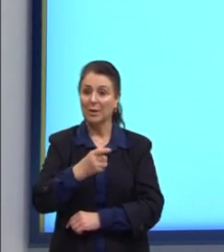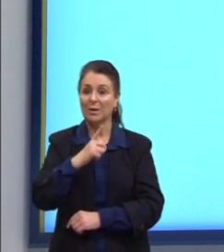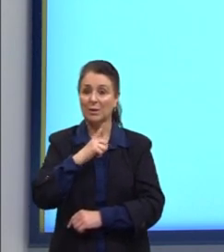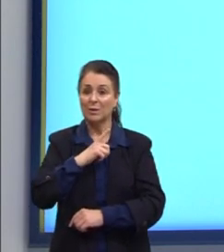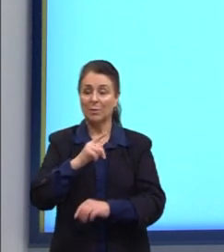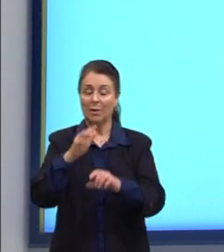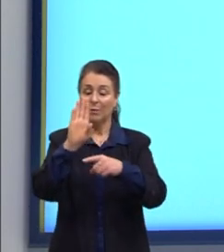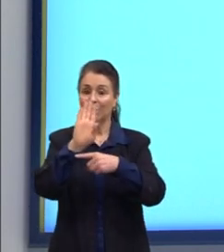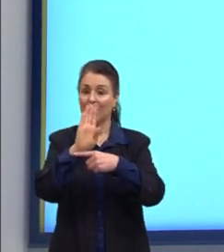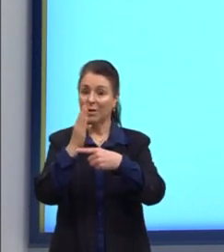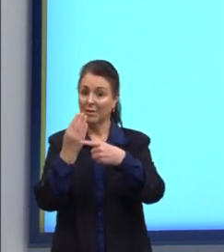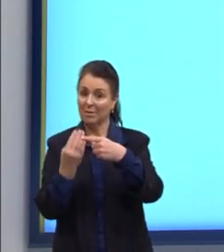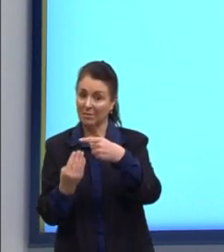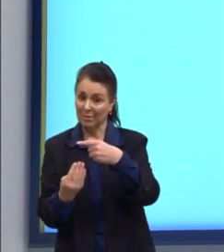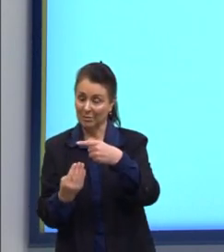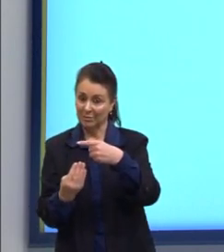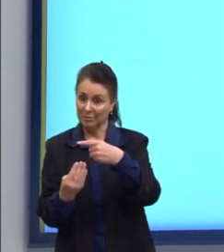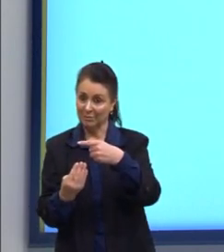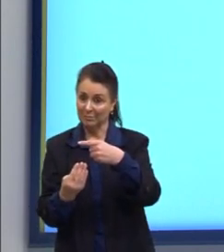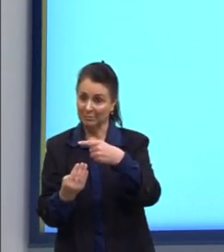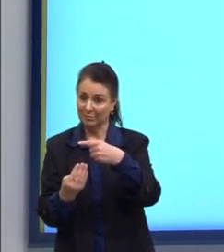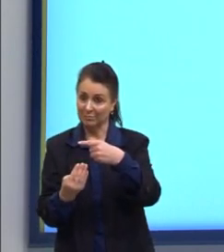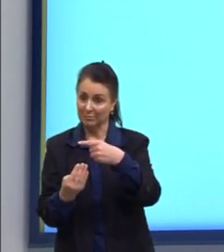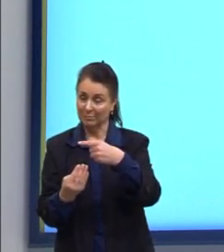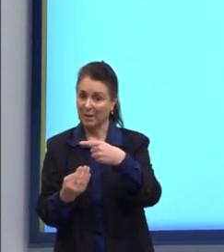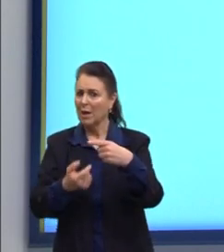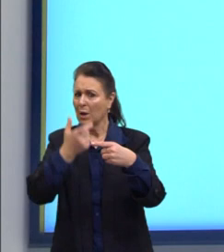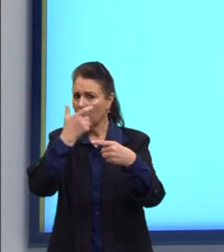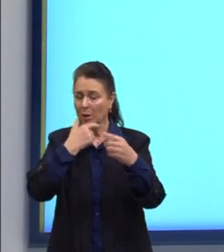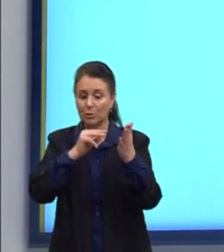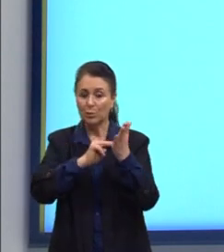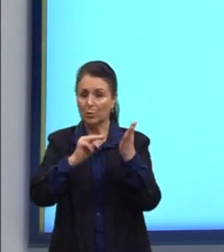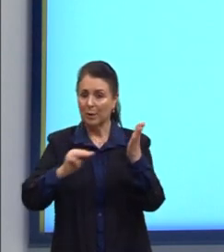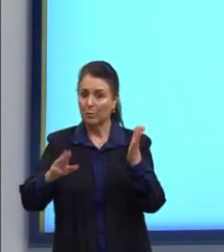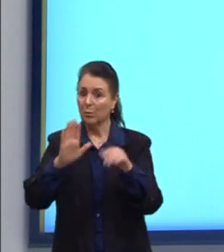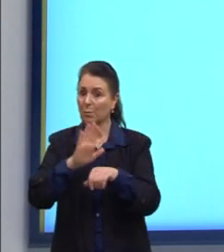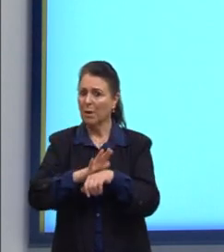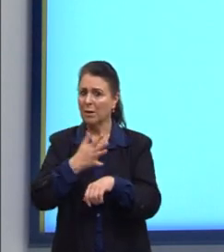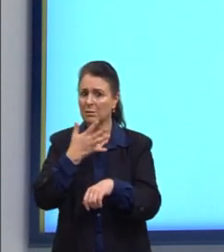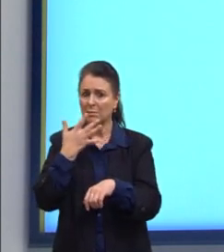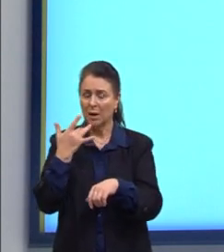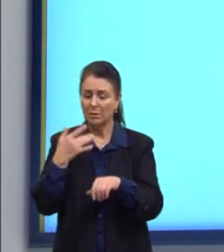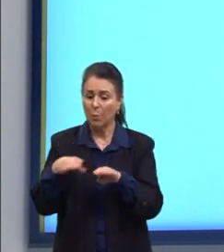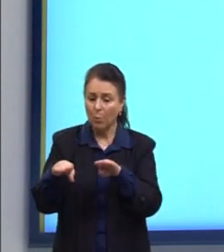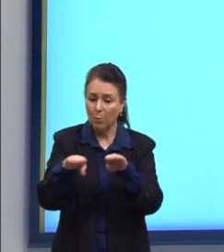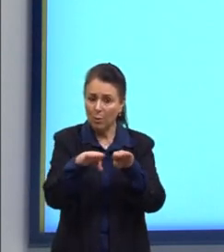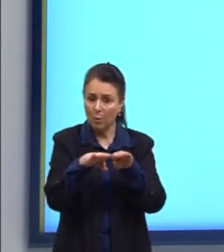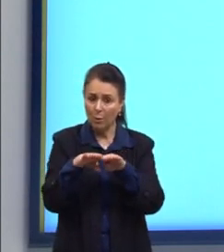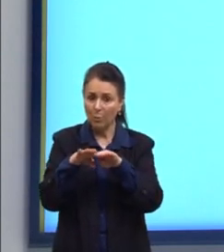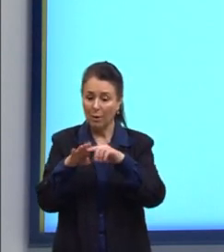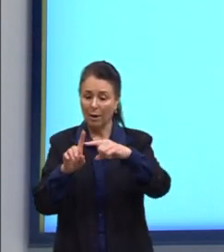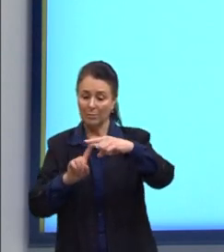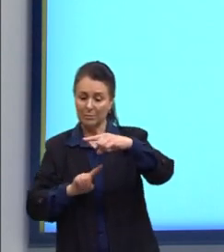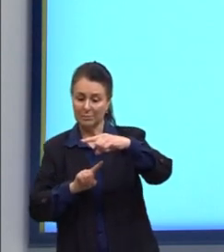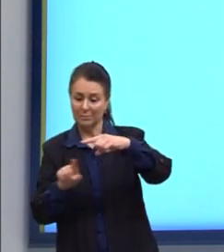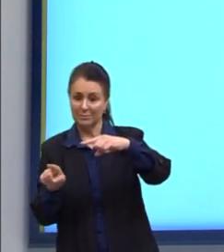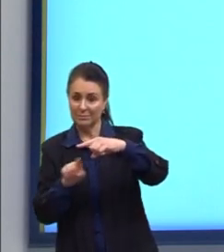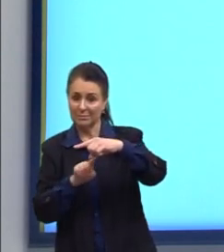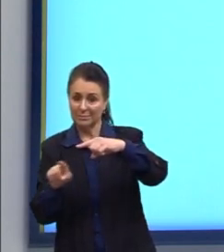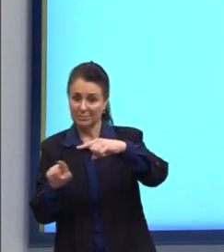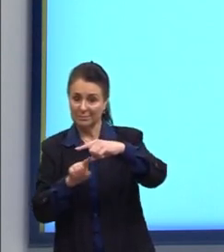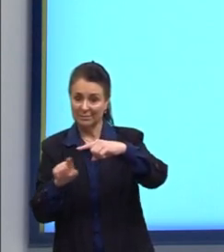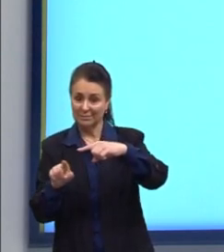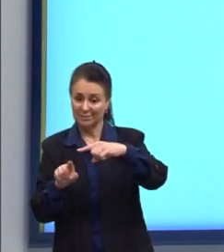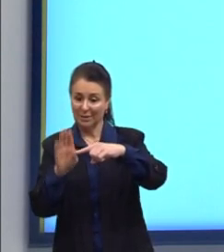tínhamos uma fração eu acho tá que o método mais fácil é igualar os denominadores dos dois lados